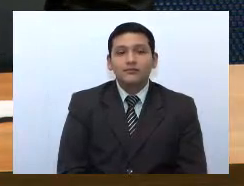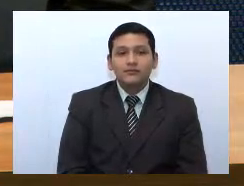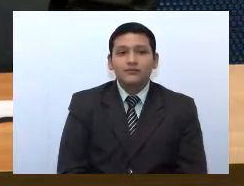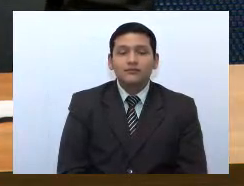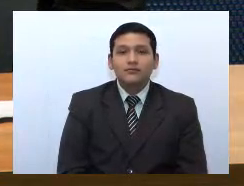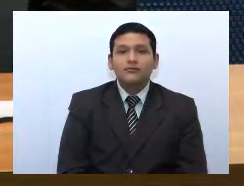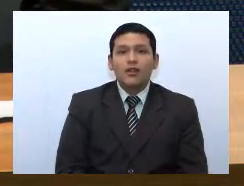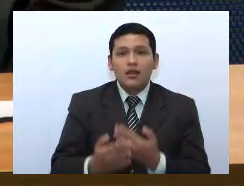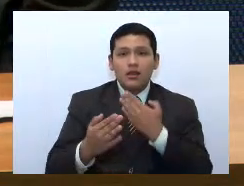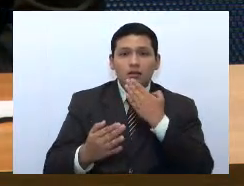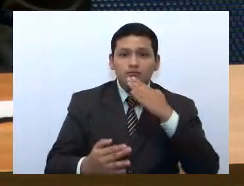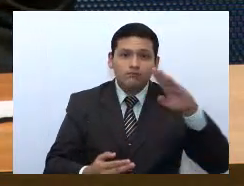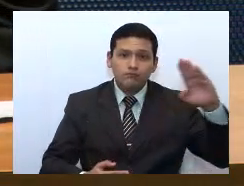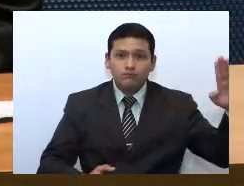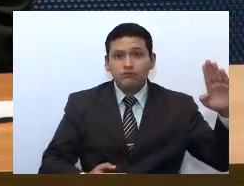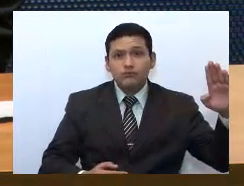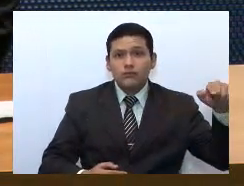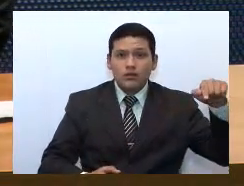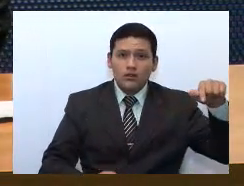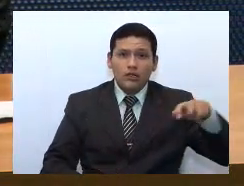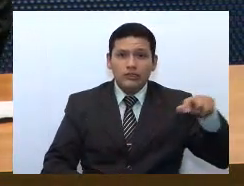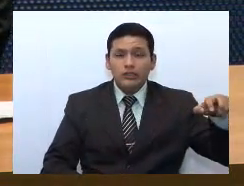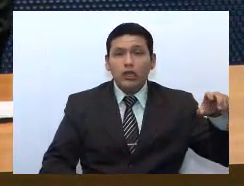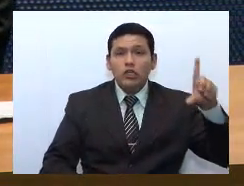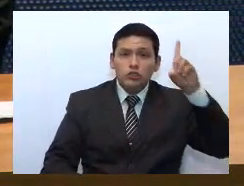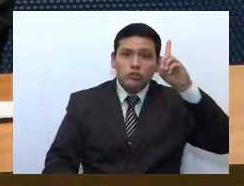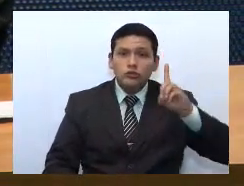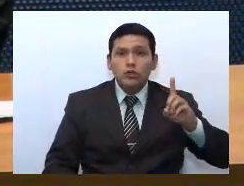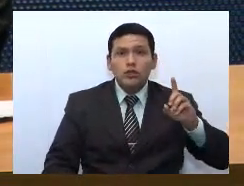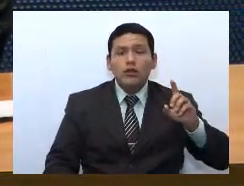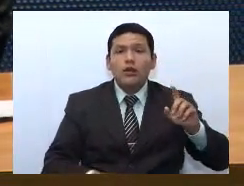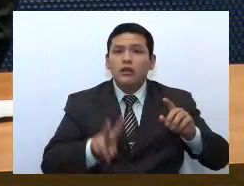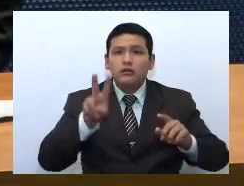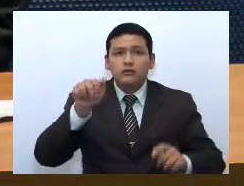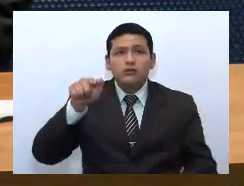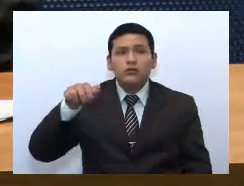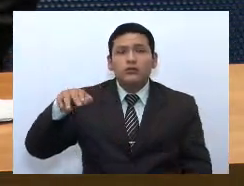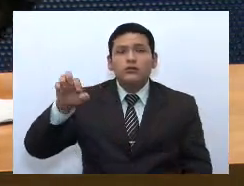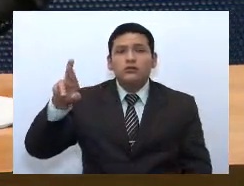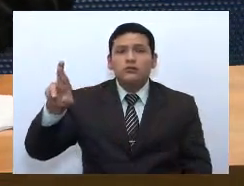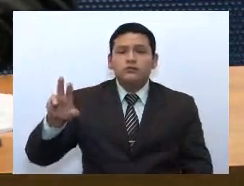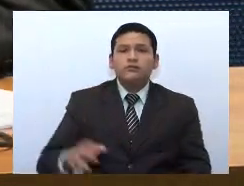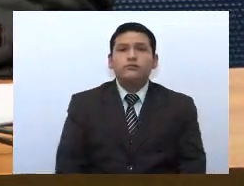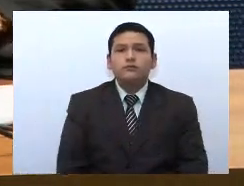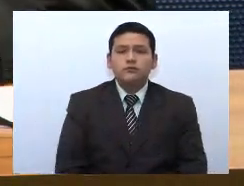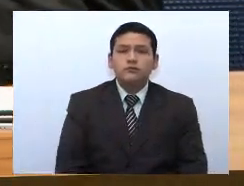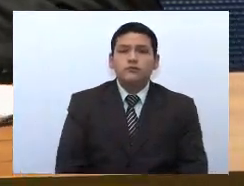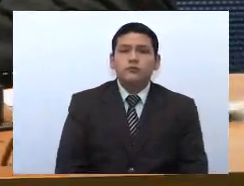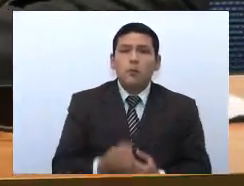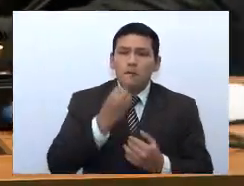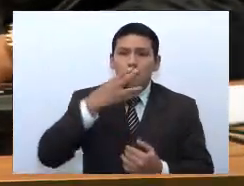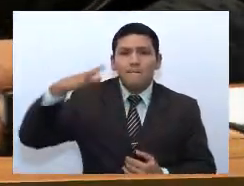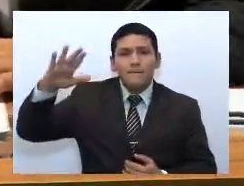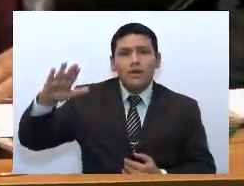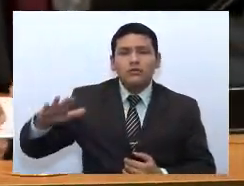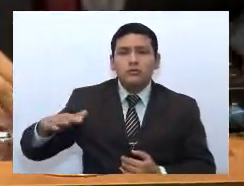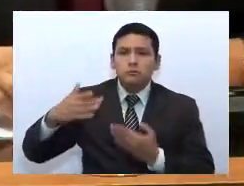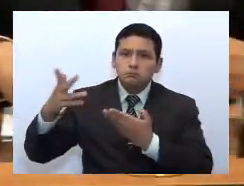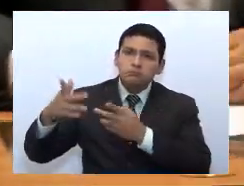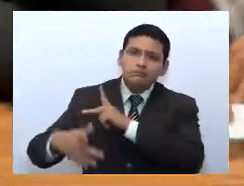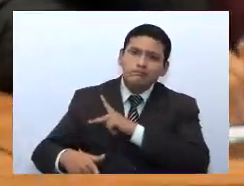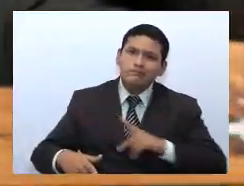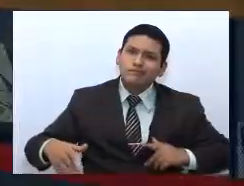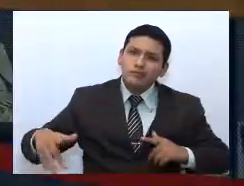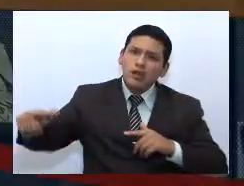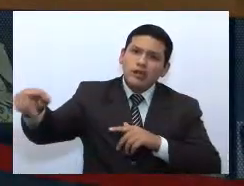Com a palavra, nosso nobre diretor, senhor Wagner. Boa tarde, senhor presidente,